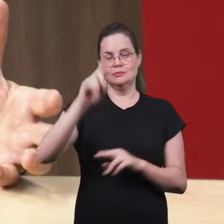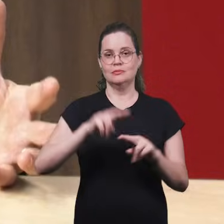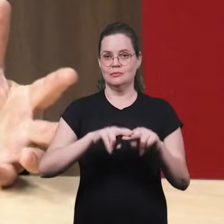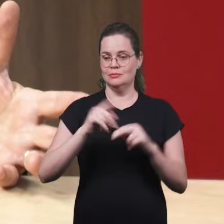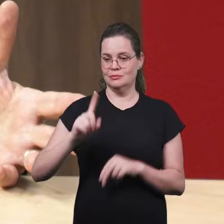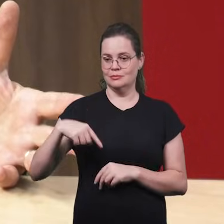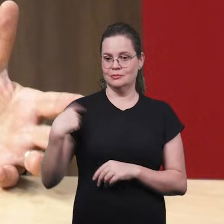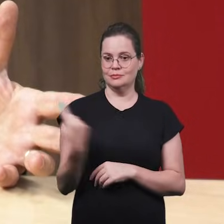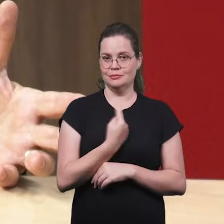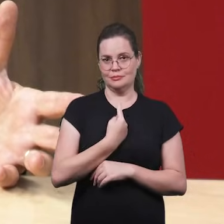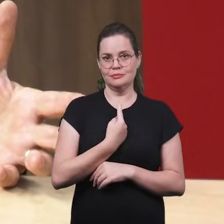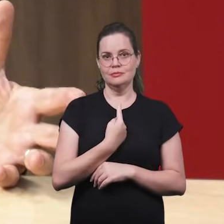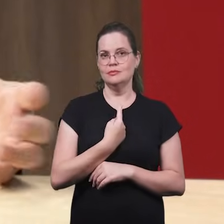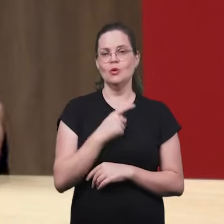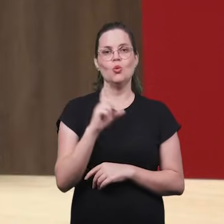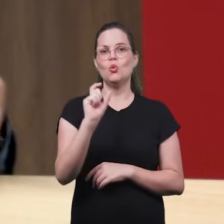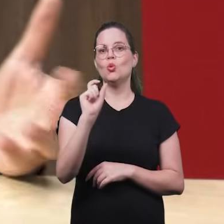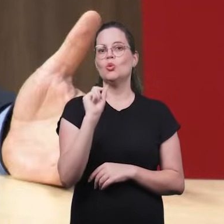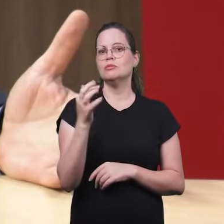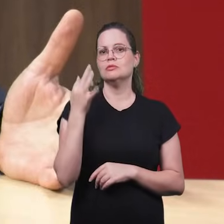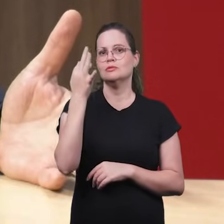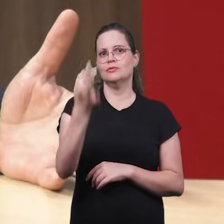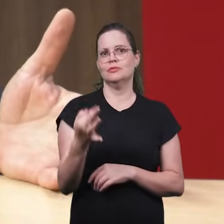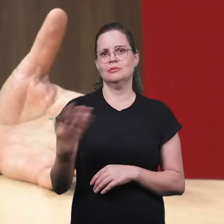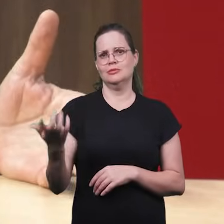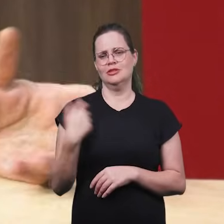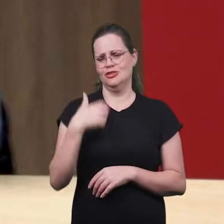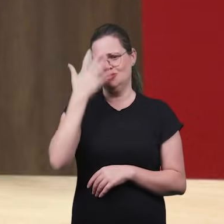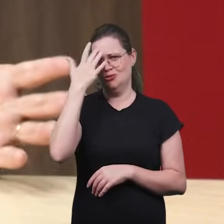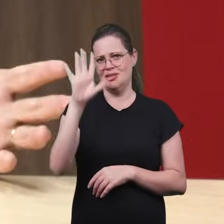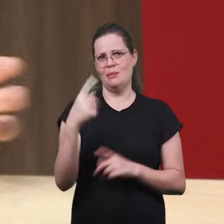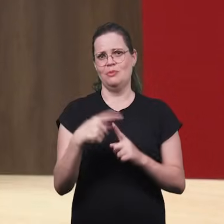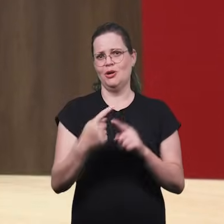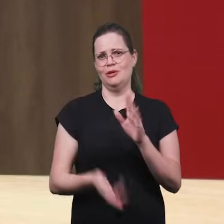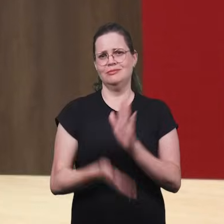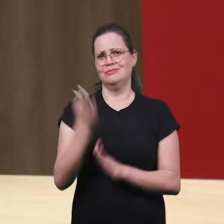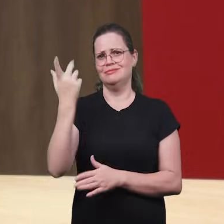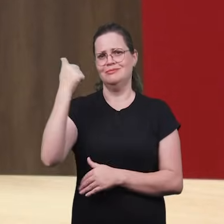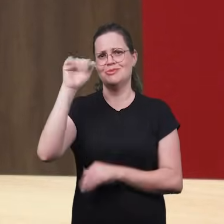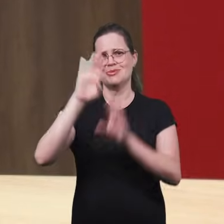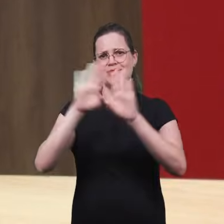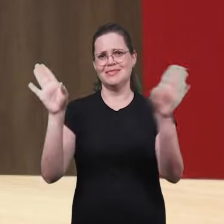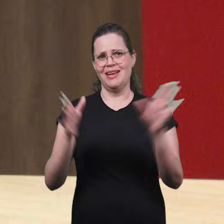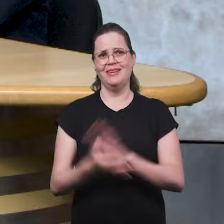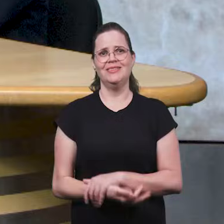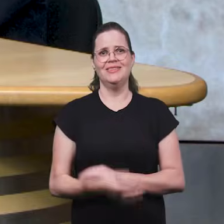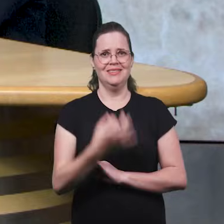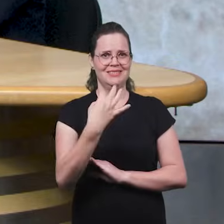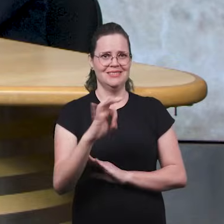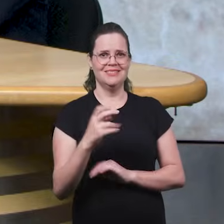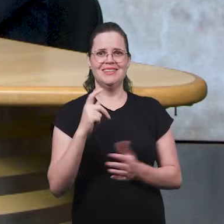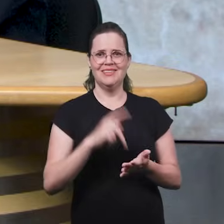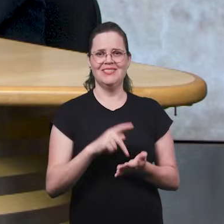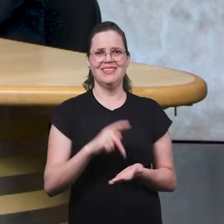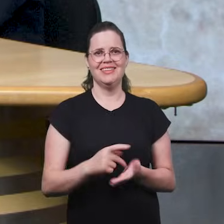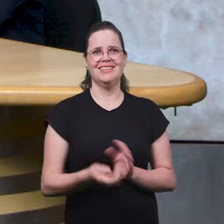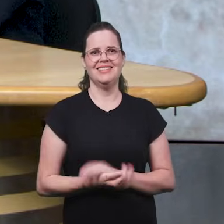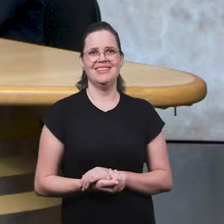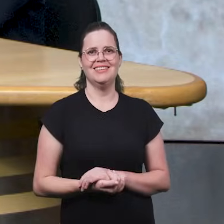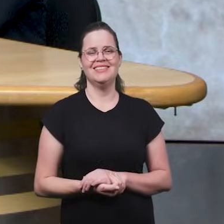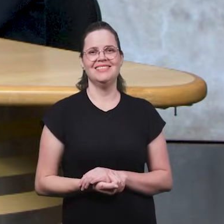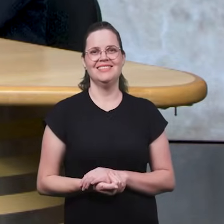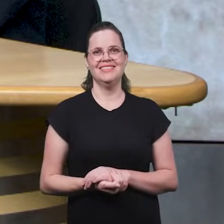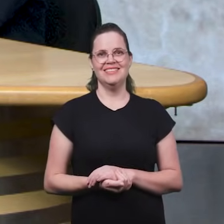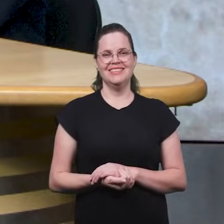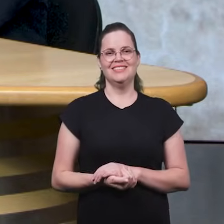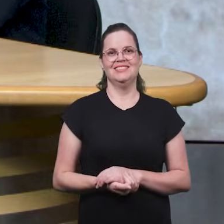que para nós, onde isso vai dar, não nos interessa muito, nós vamos para o céu. É verdade. É